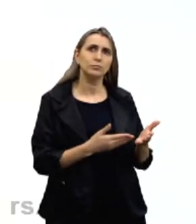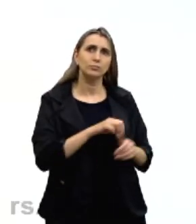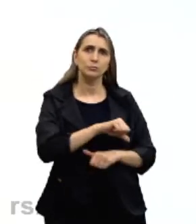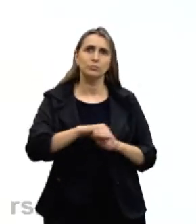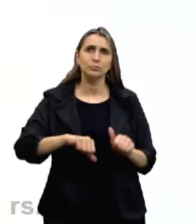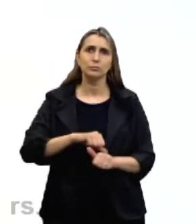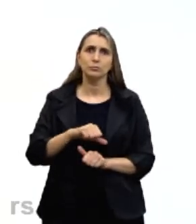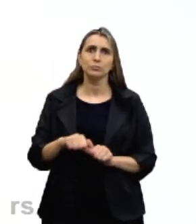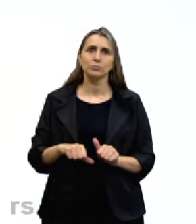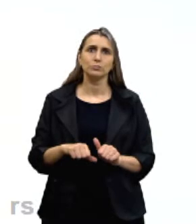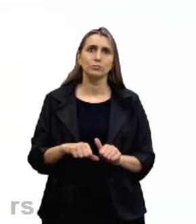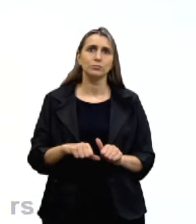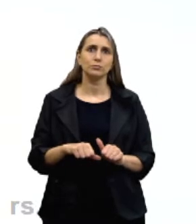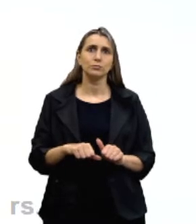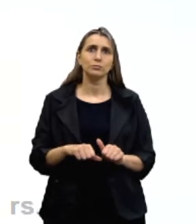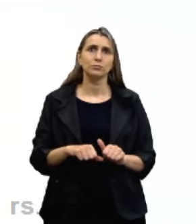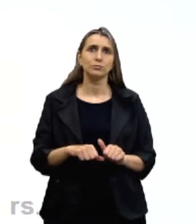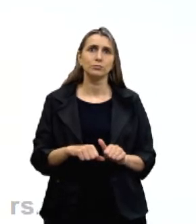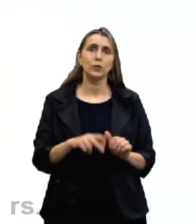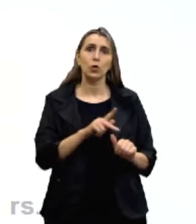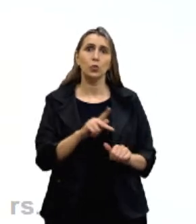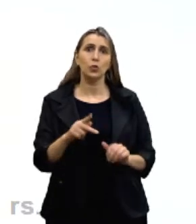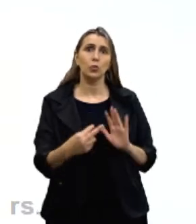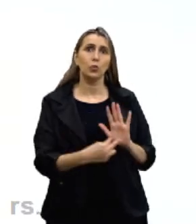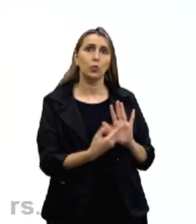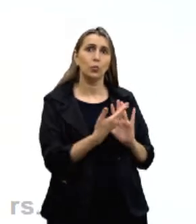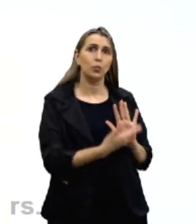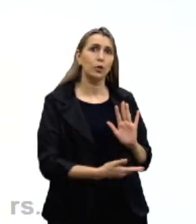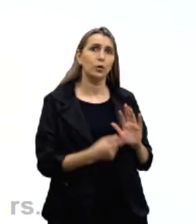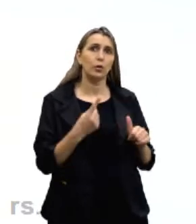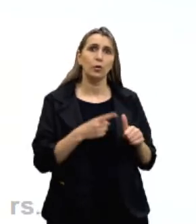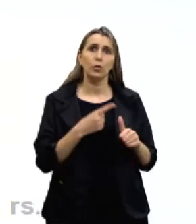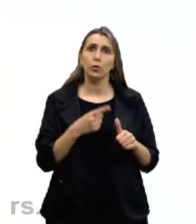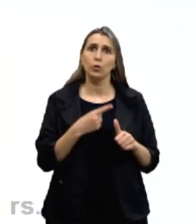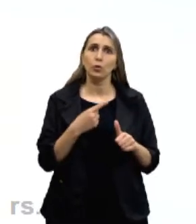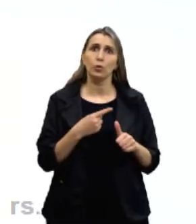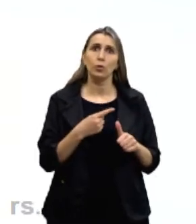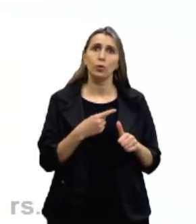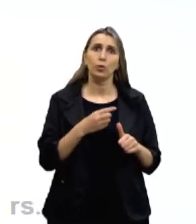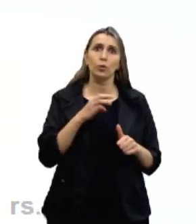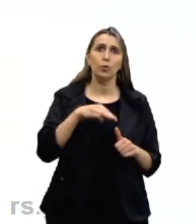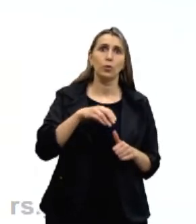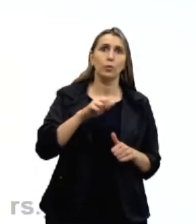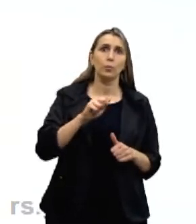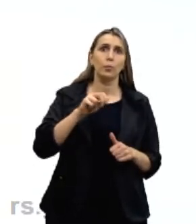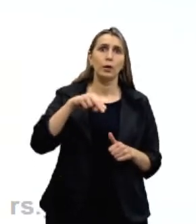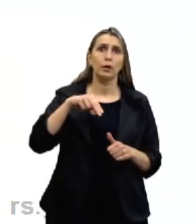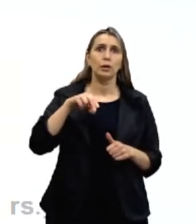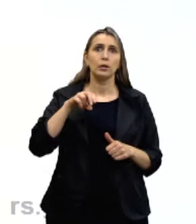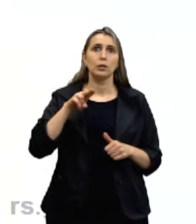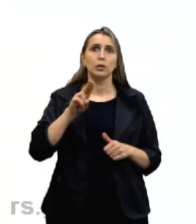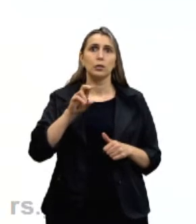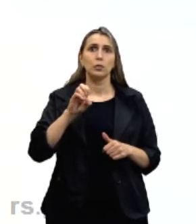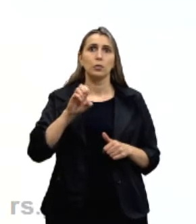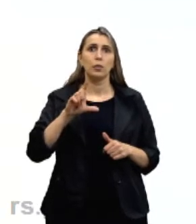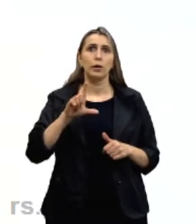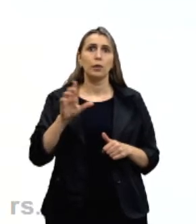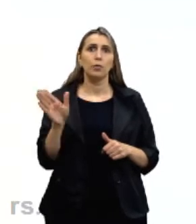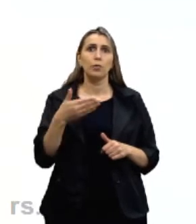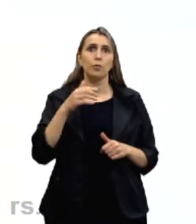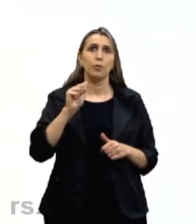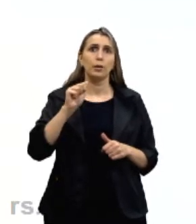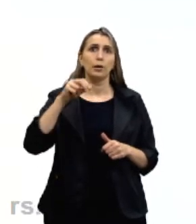já uma mudança aqui galera Qual é a mudança que o pro trouxe para vocês o primeiro cara é o Manuel Antônio de Almeida esse